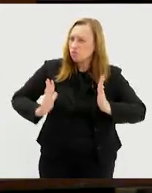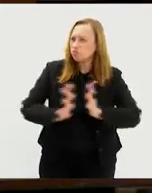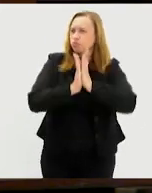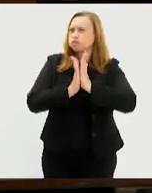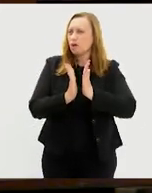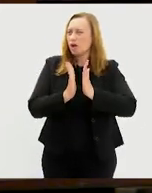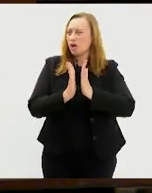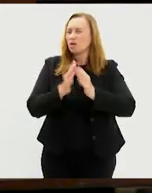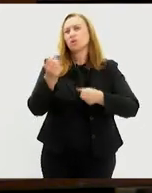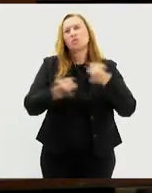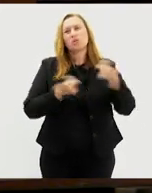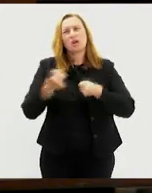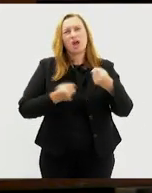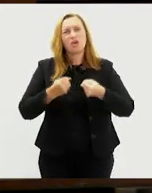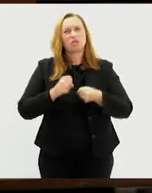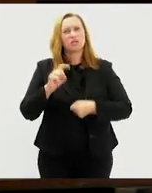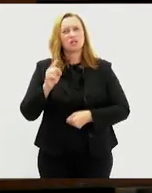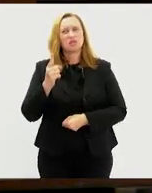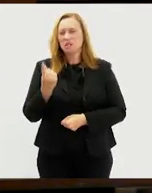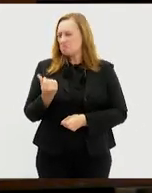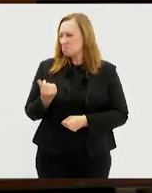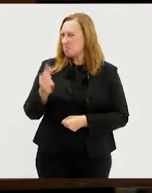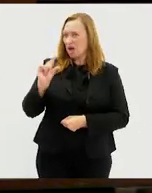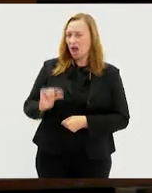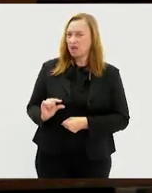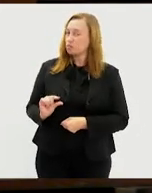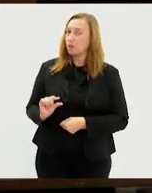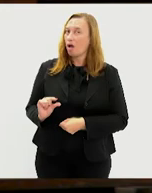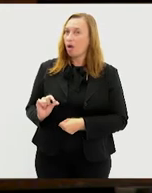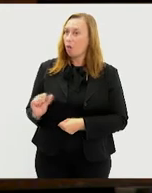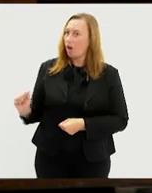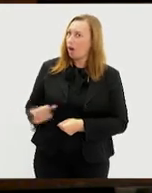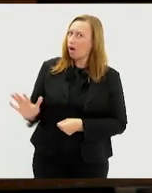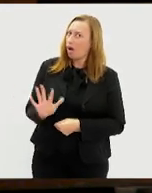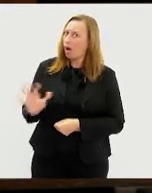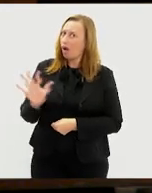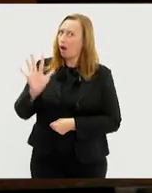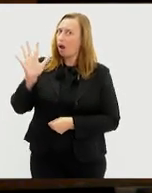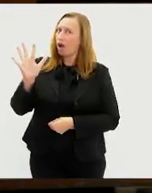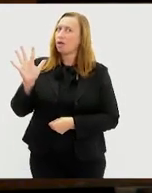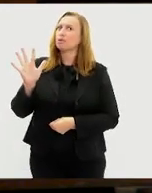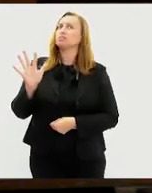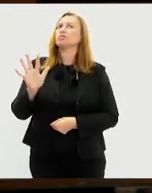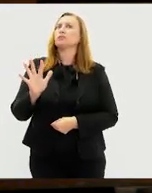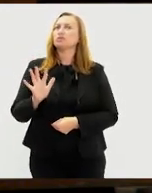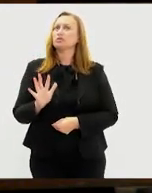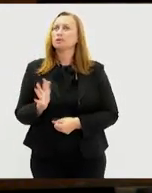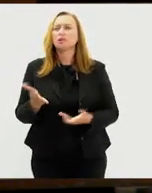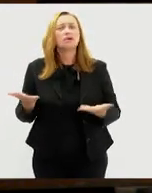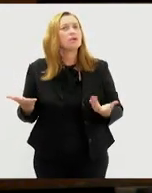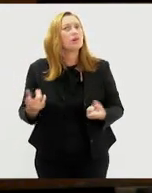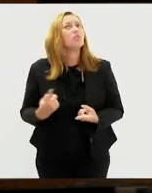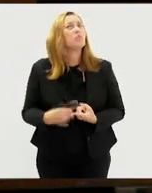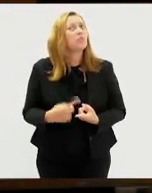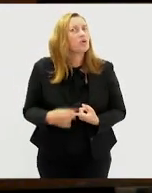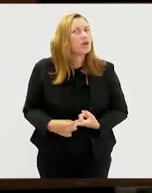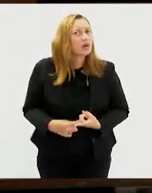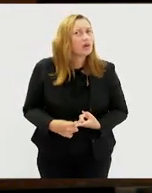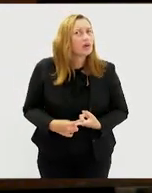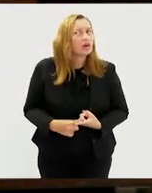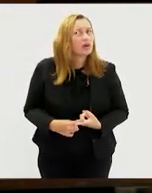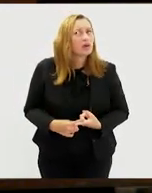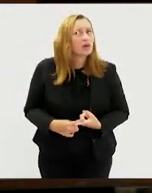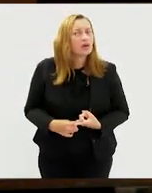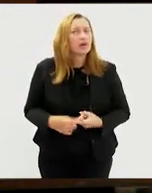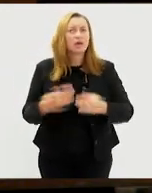processo não é barato Presidente o custo é o custo alto o maquinário é maquinário caro por Será que a